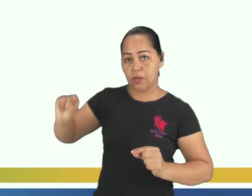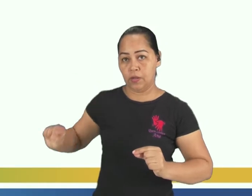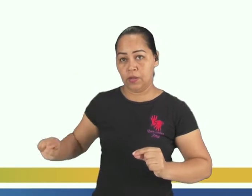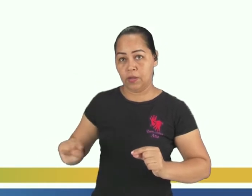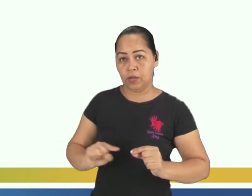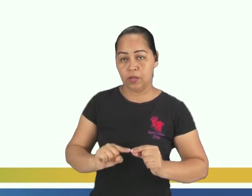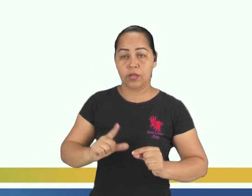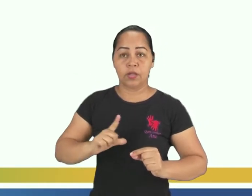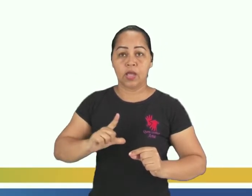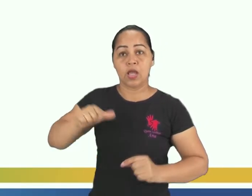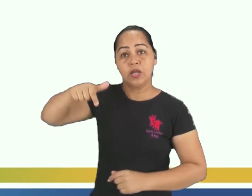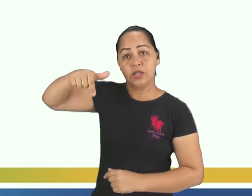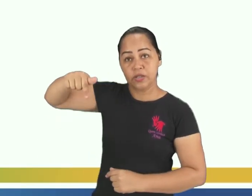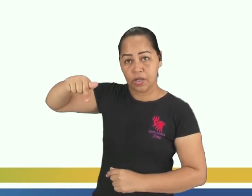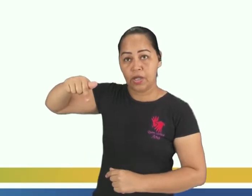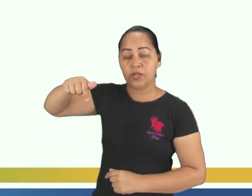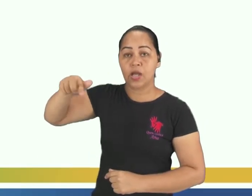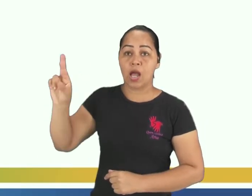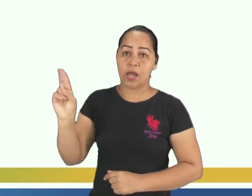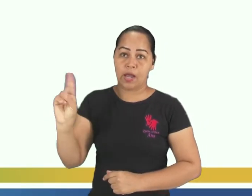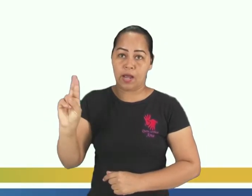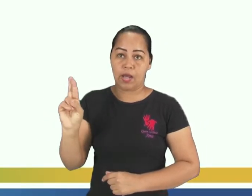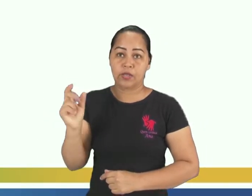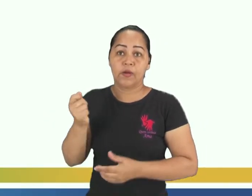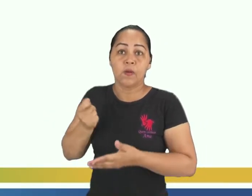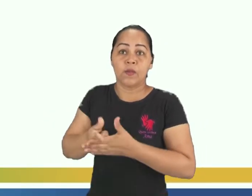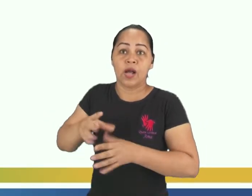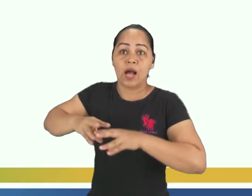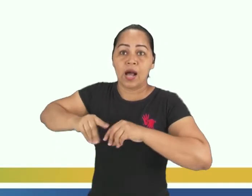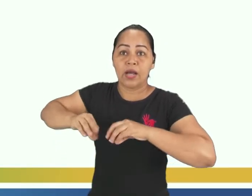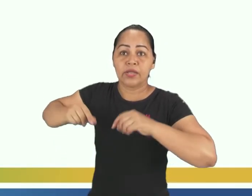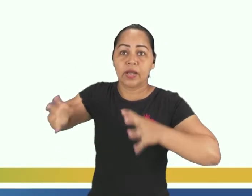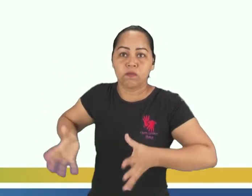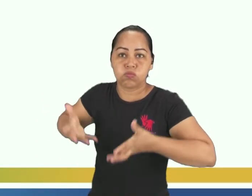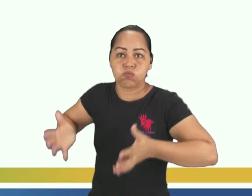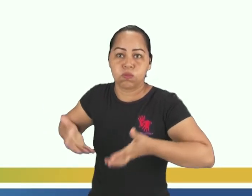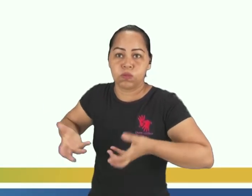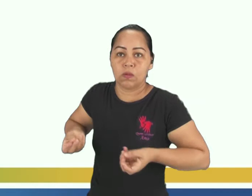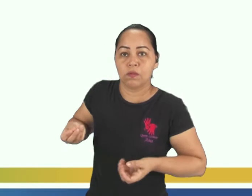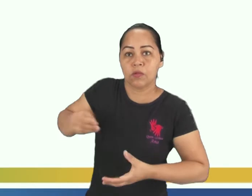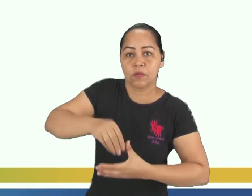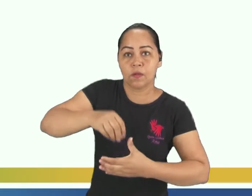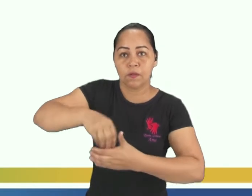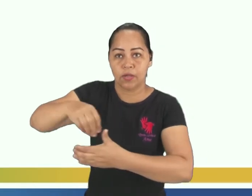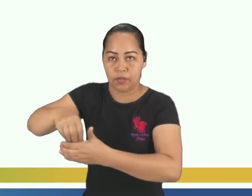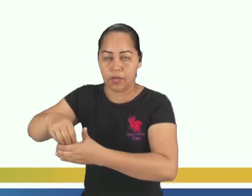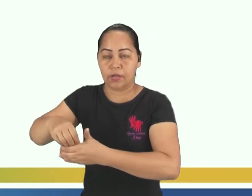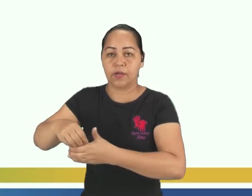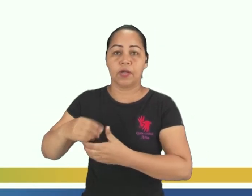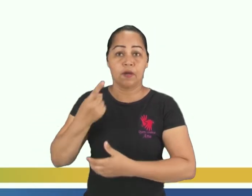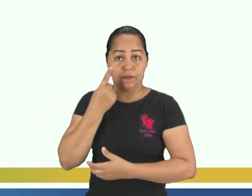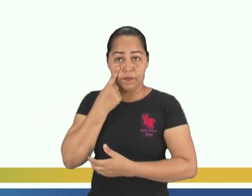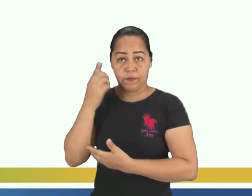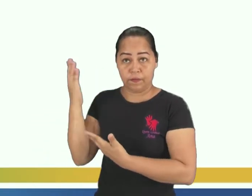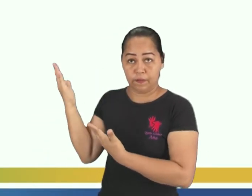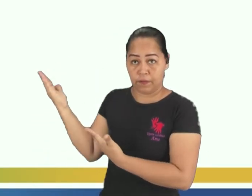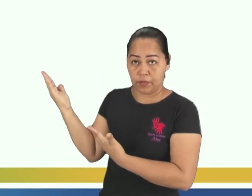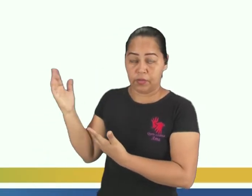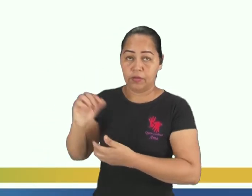R$ 7,00. Calcule o valor que será gasto nesse procedimento. Observe a figura